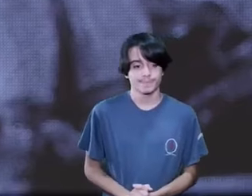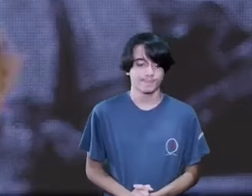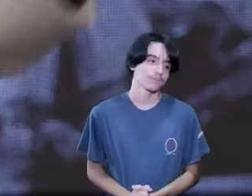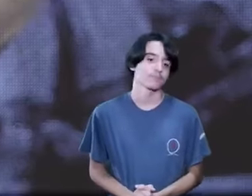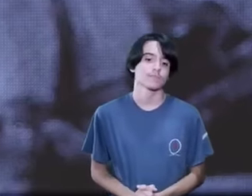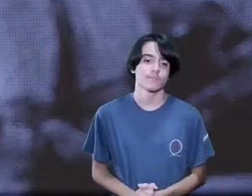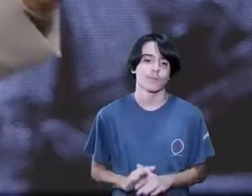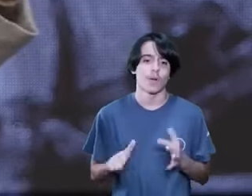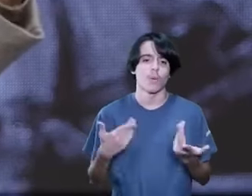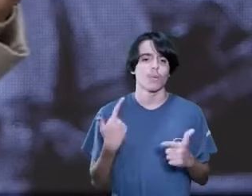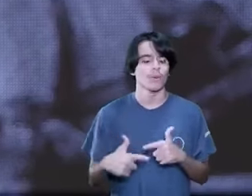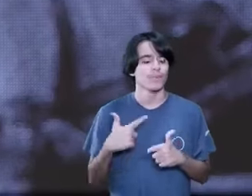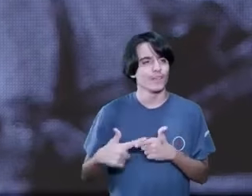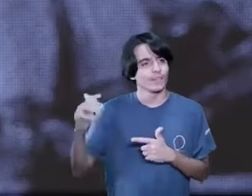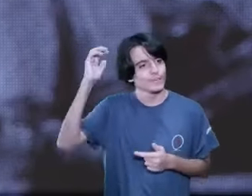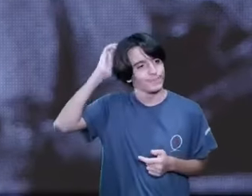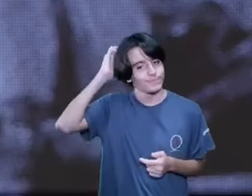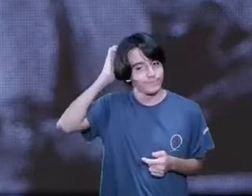Qual é o problema